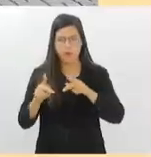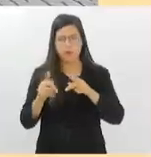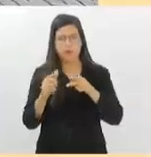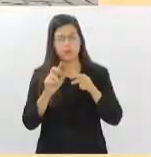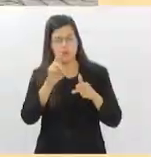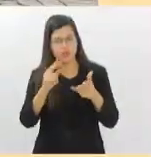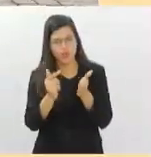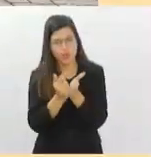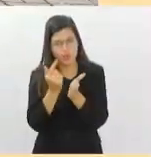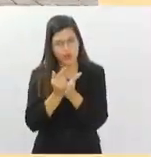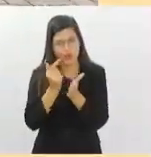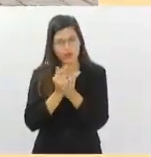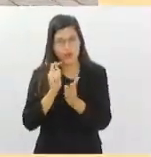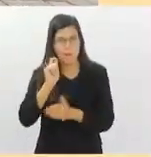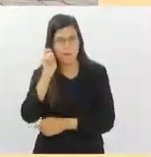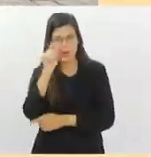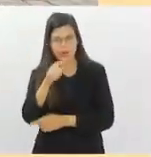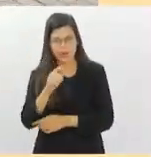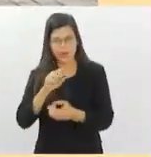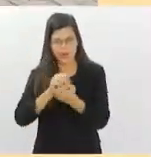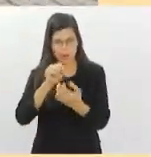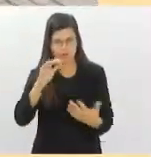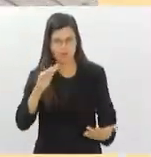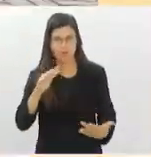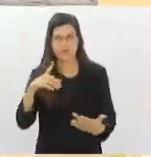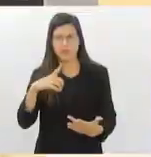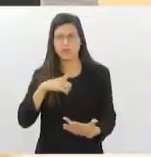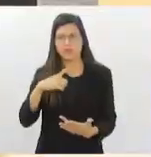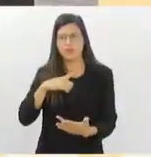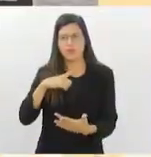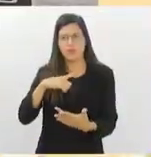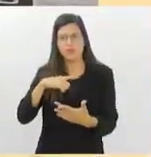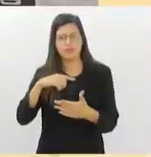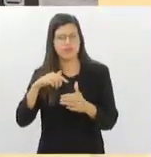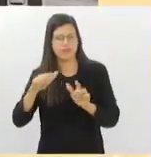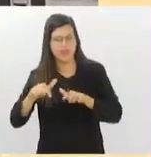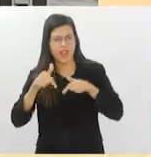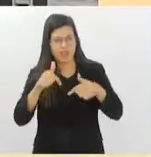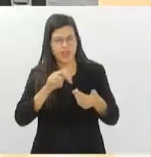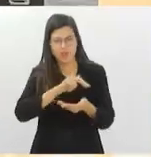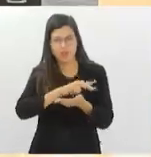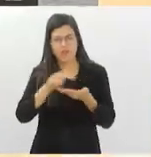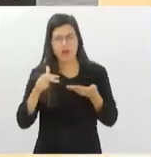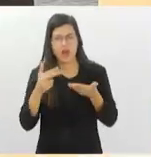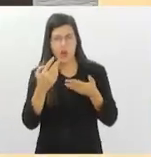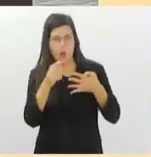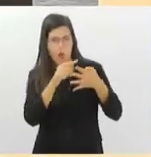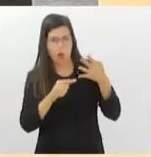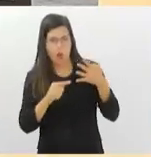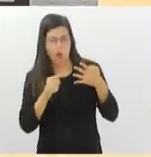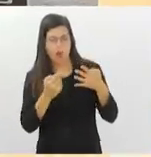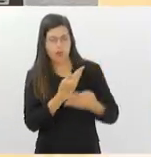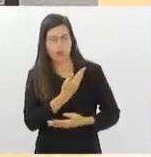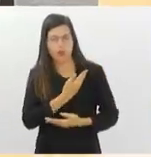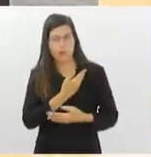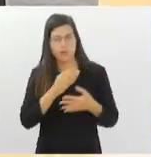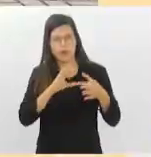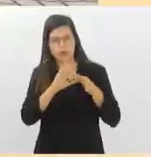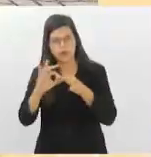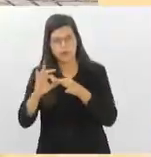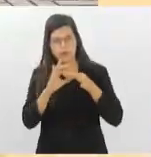mágico entre cordas acordes e acrobacias quatro amigos inseparáveis vivem aventuras